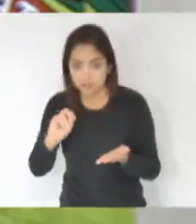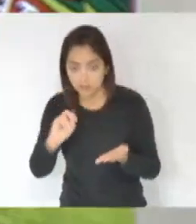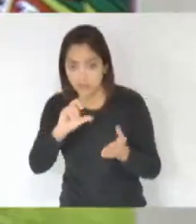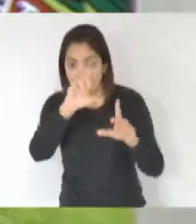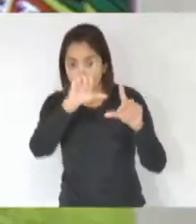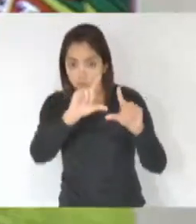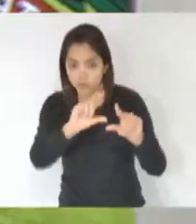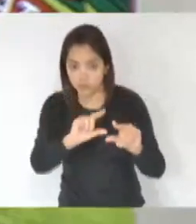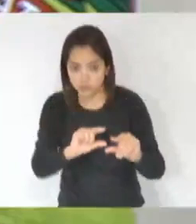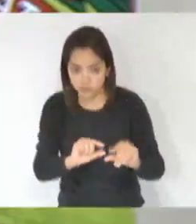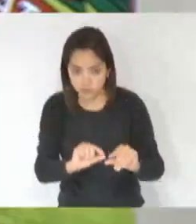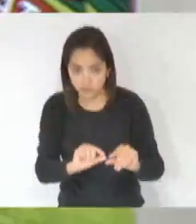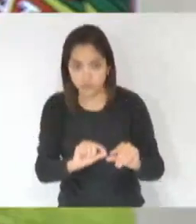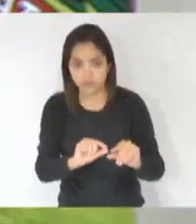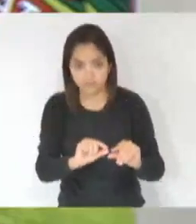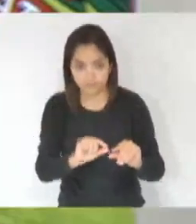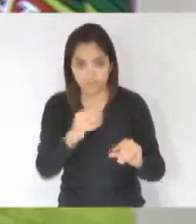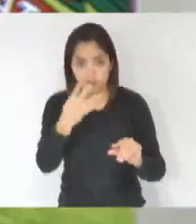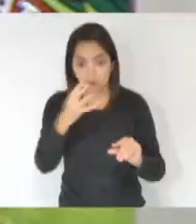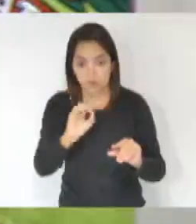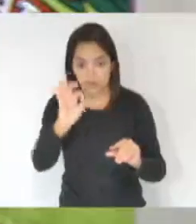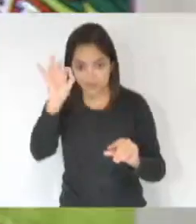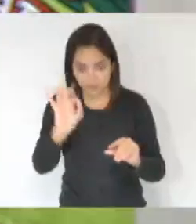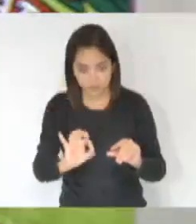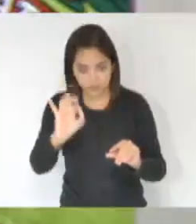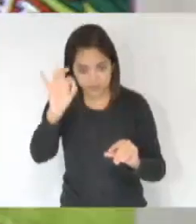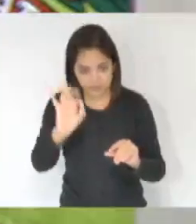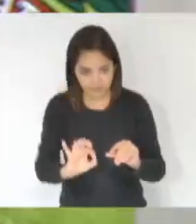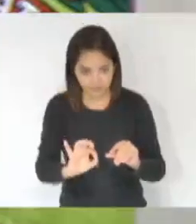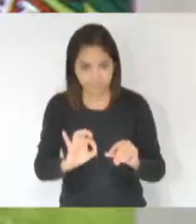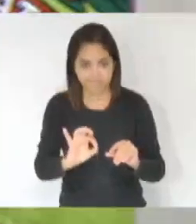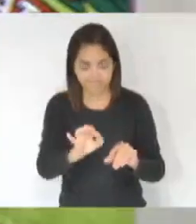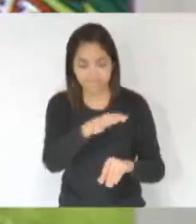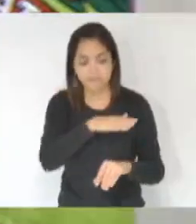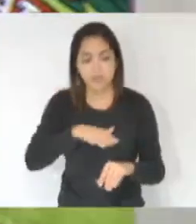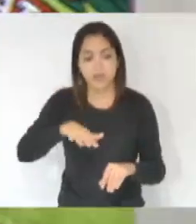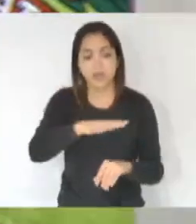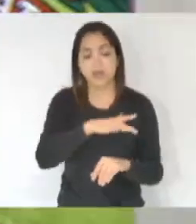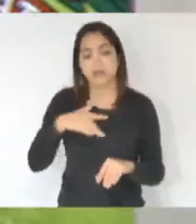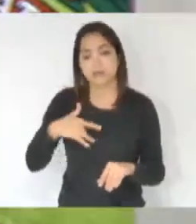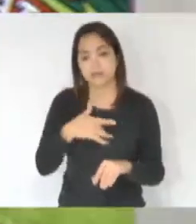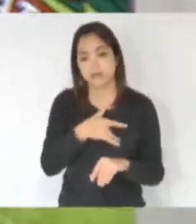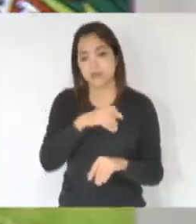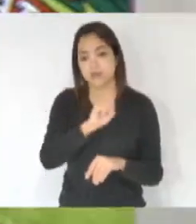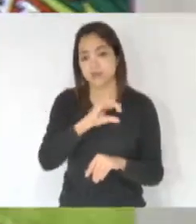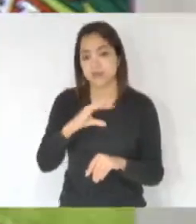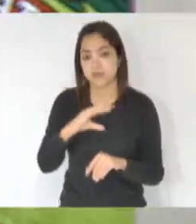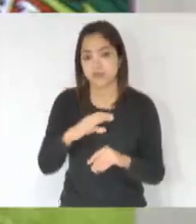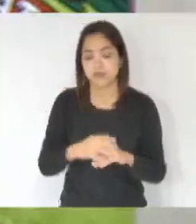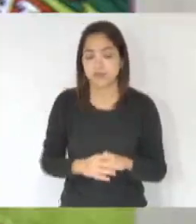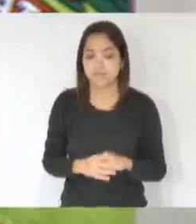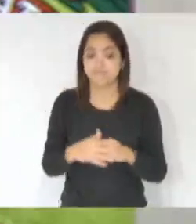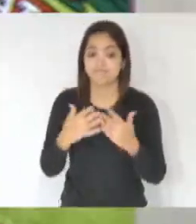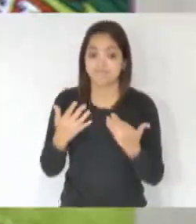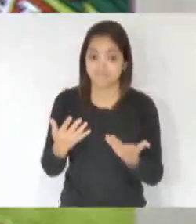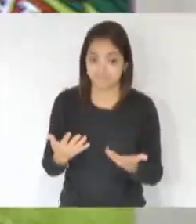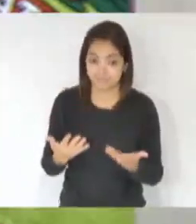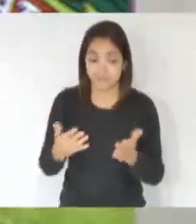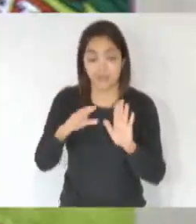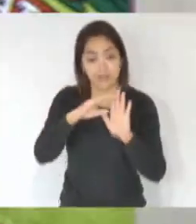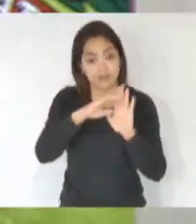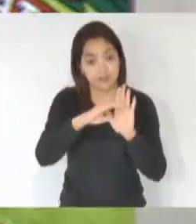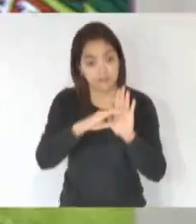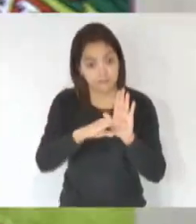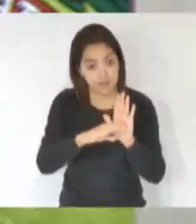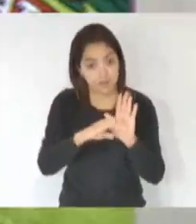redução orçamentária de 40% para a saúde catarinense. É evidente que essa pauta tem que